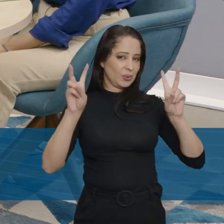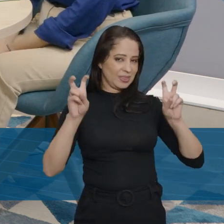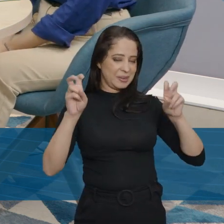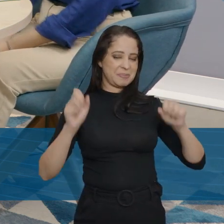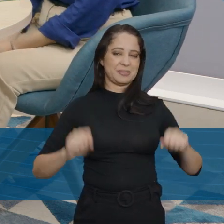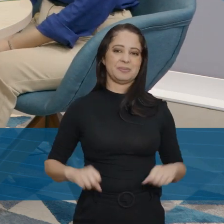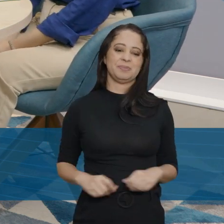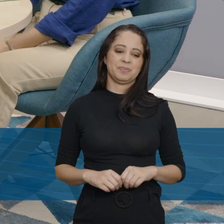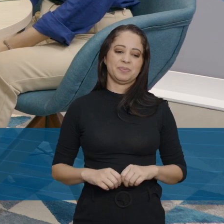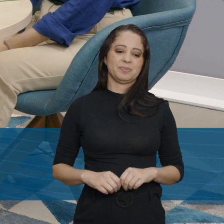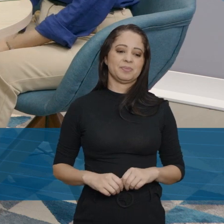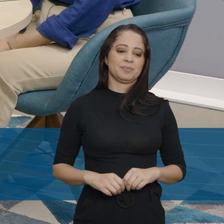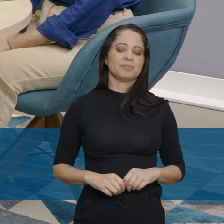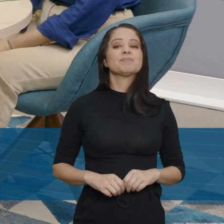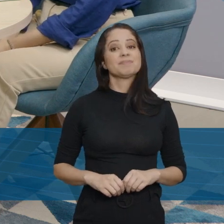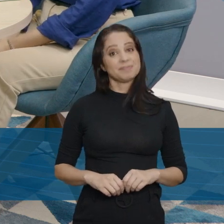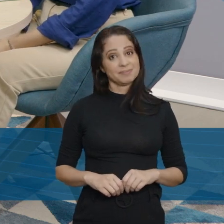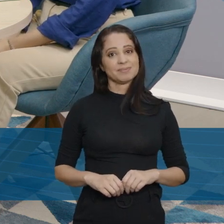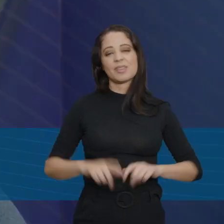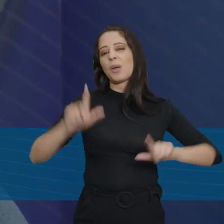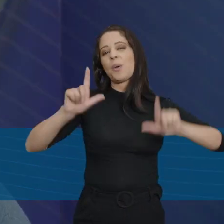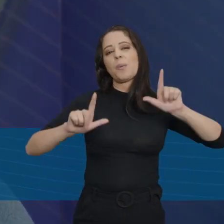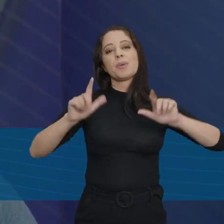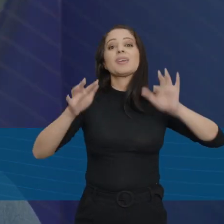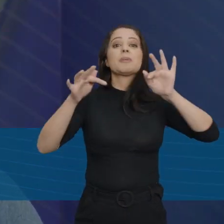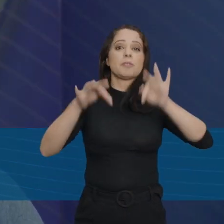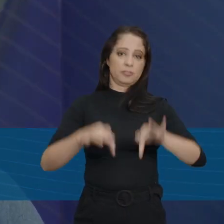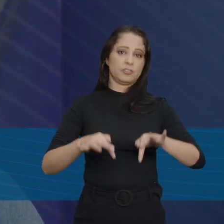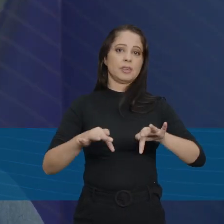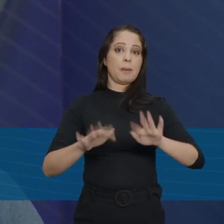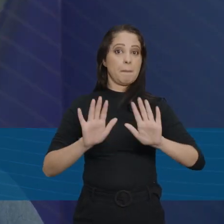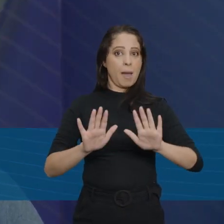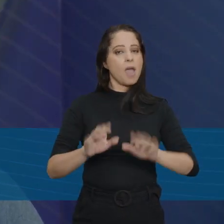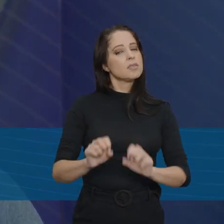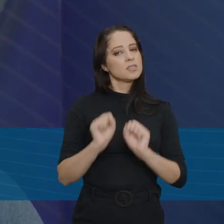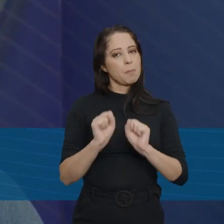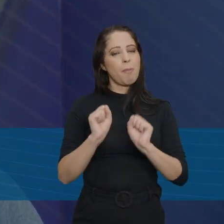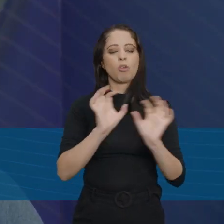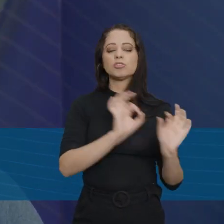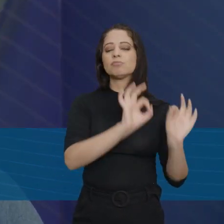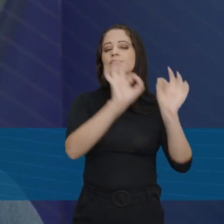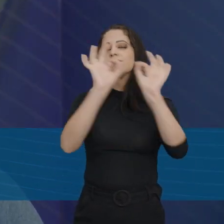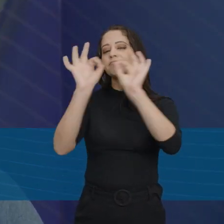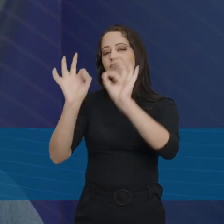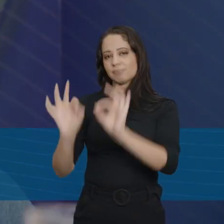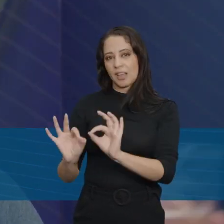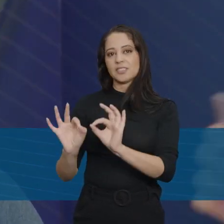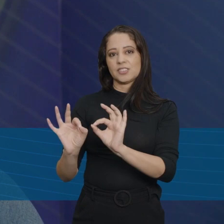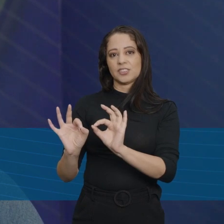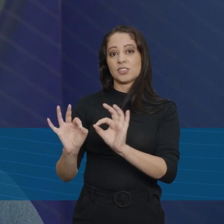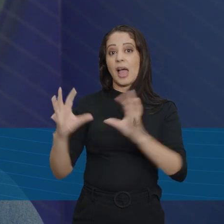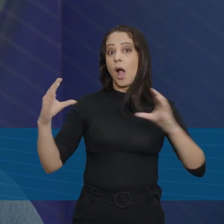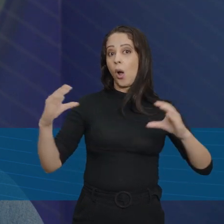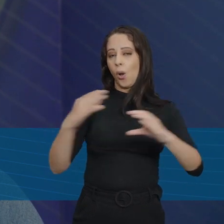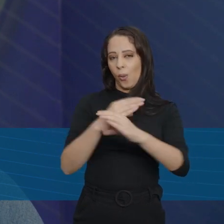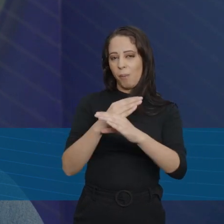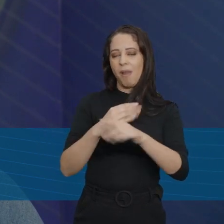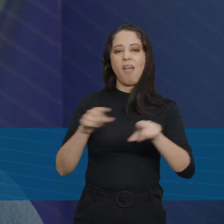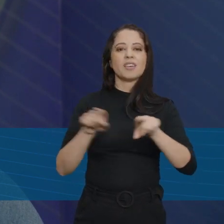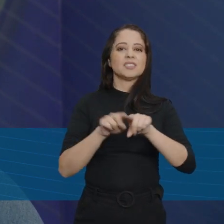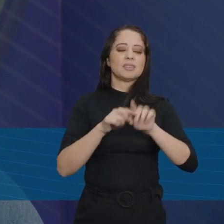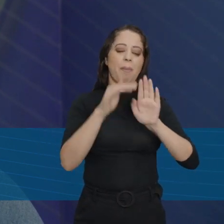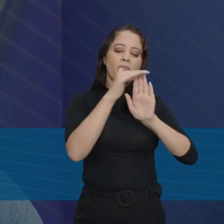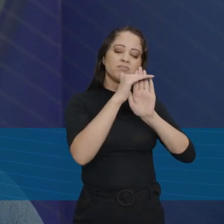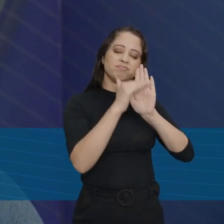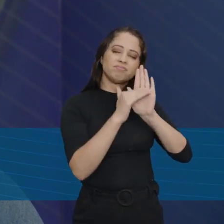também. Obrigada. Obrigada. É isso, Diálogos da Cidade fica por aqui, mas vocês podem acompanhar este programa na íntegra e